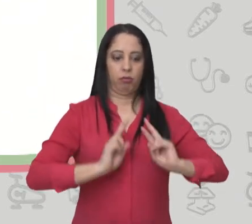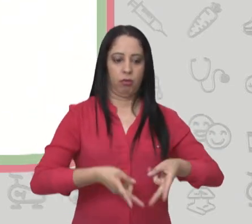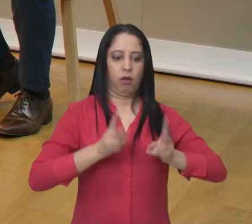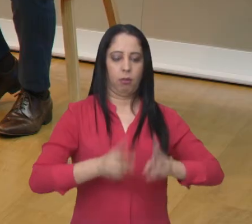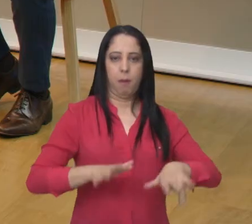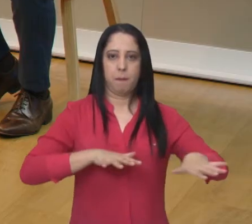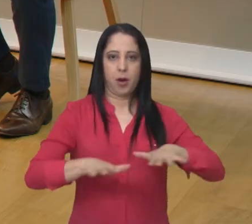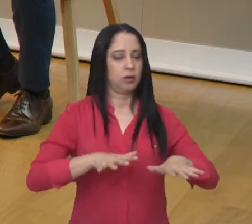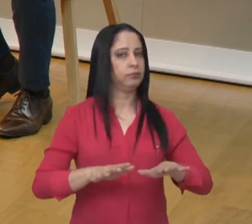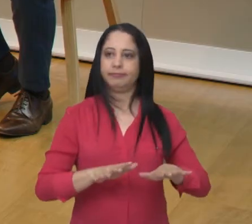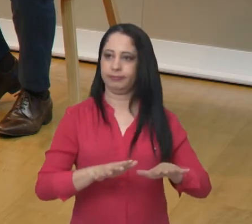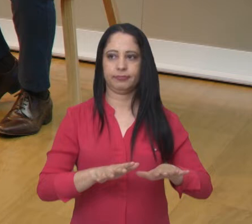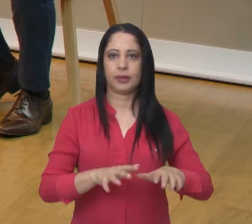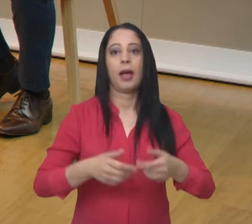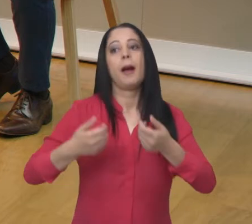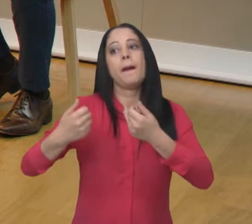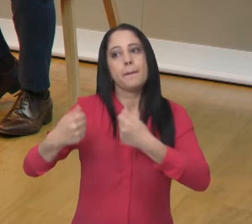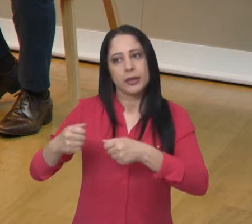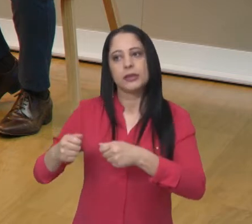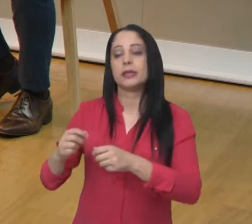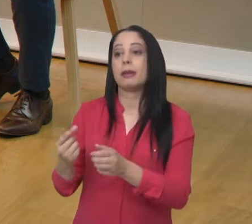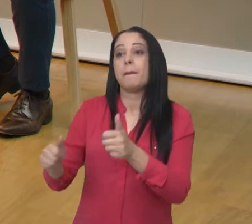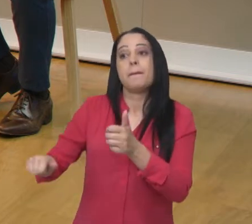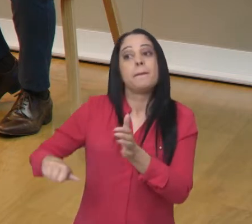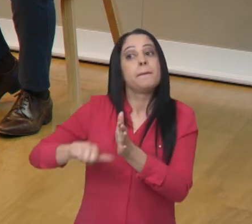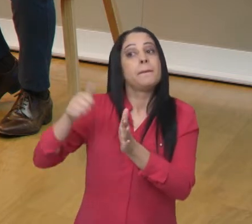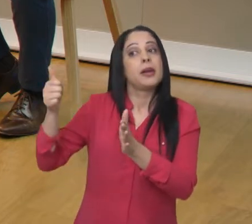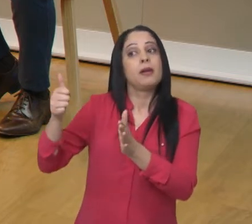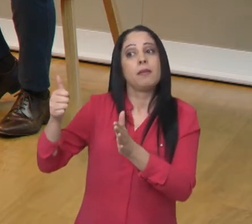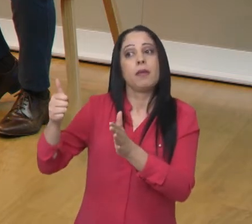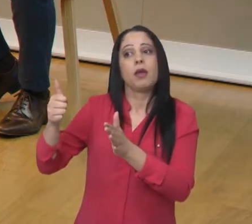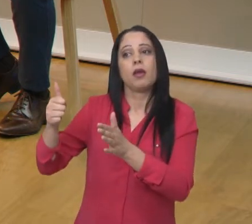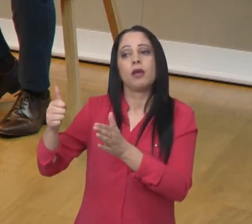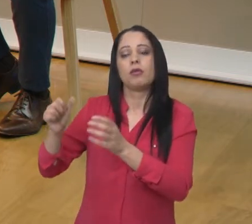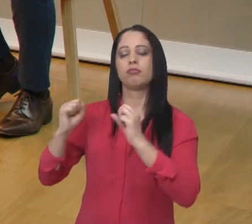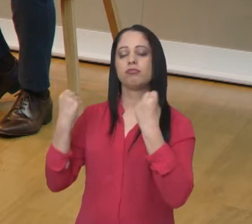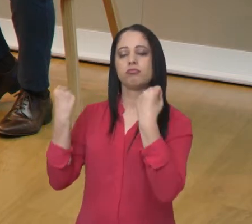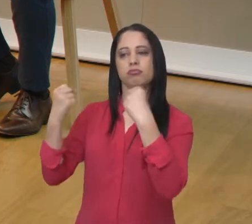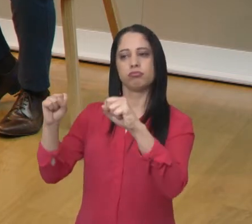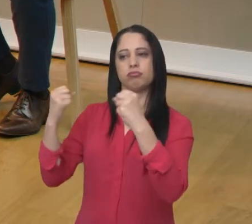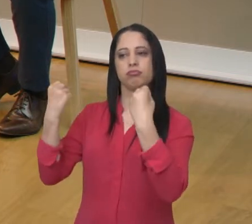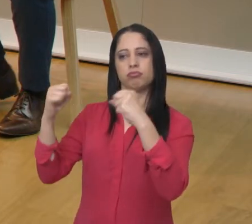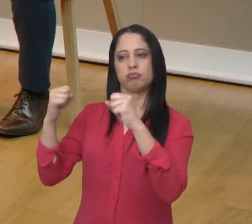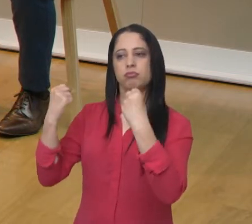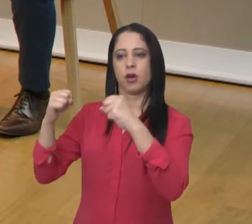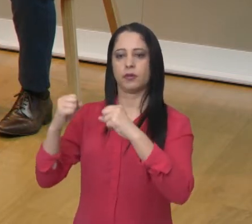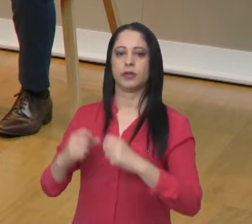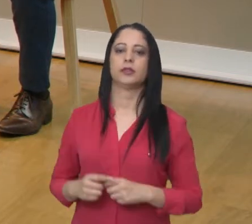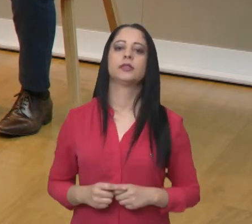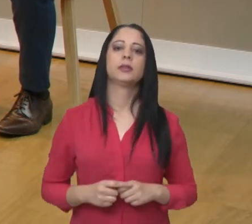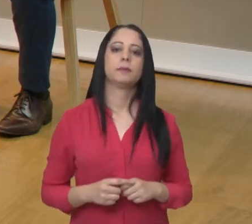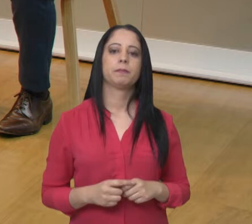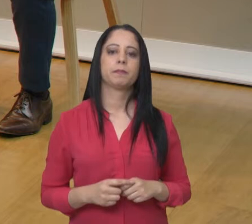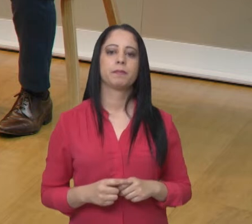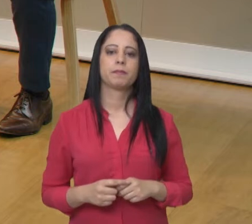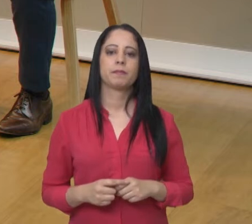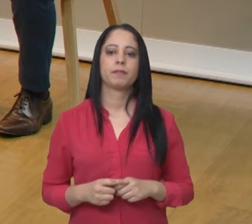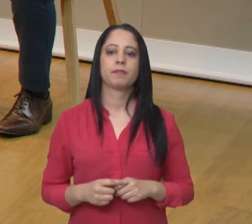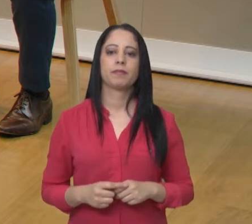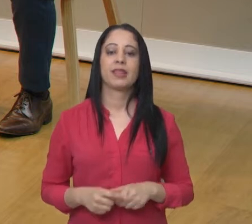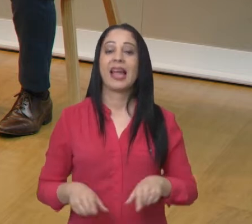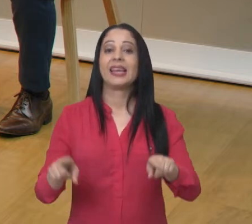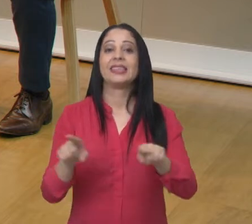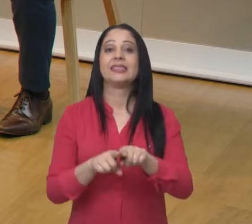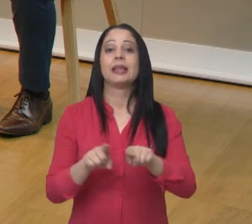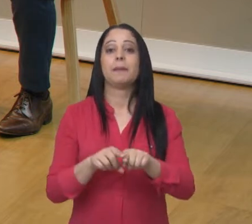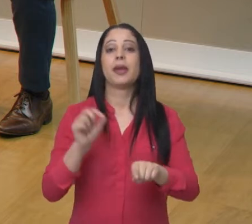pacientes com sobrepeso, tem que começar a fazer uma atividade física para fortalecer a musculatura, para poder aguentar as atividades do dia a dia. E respeite